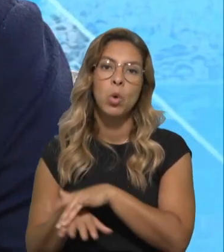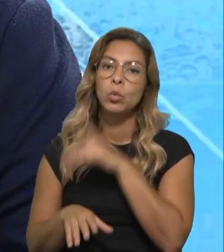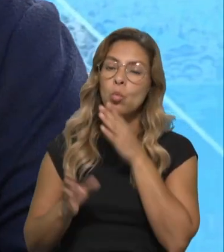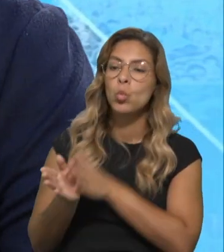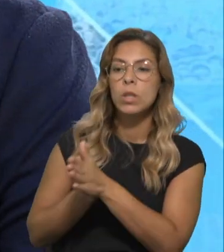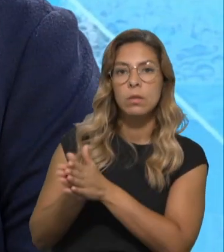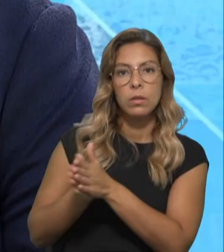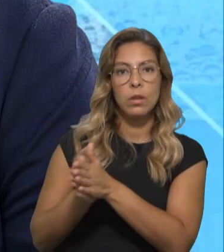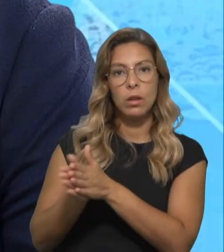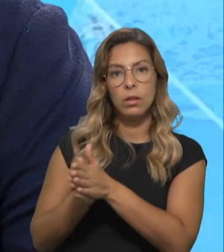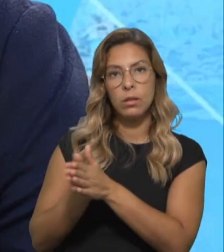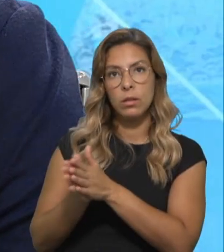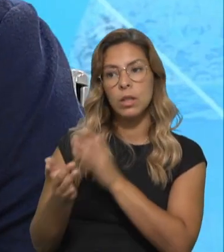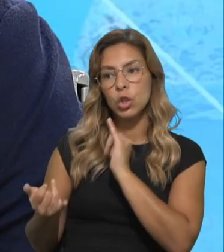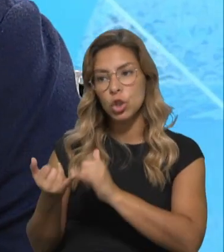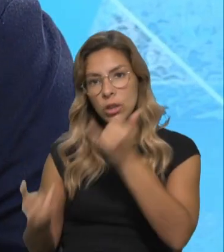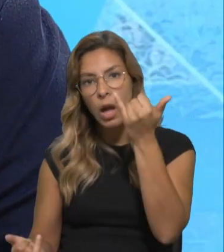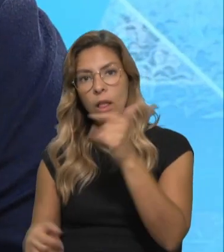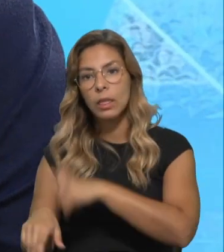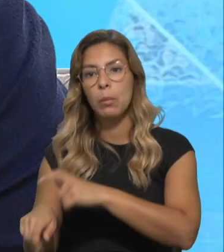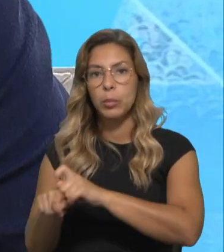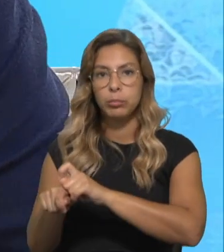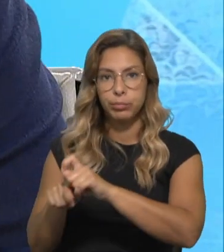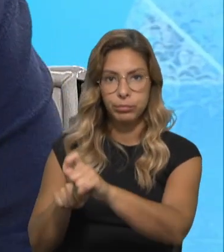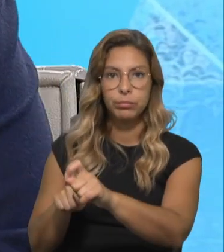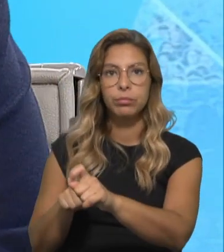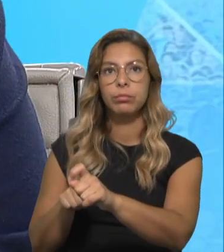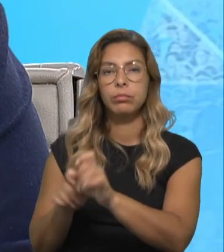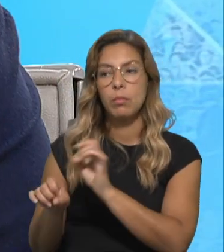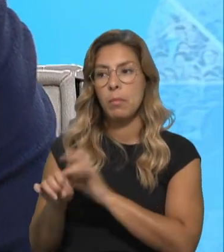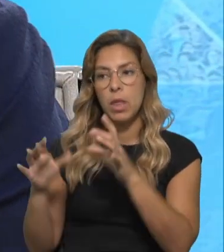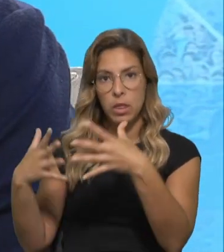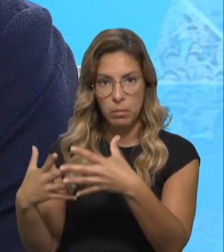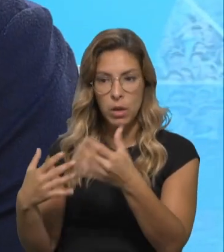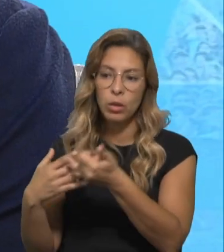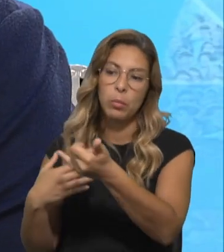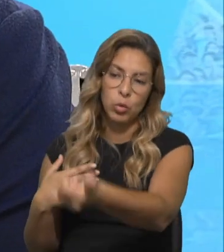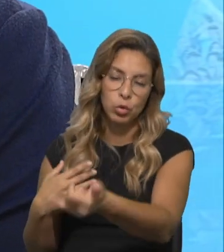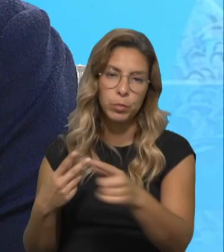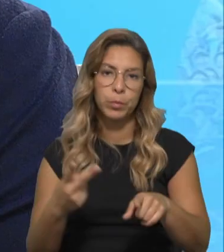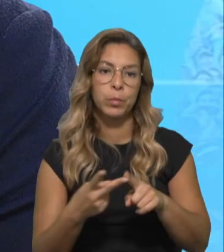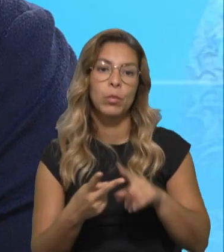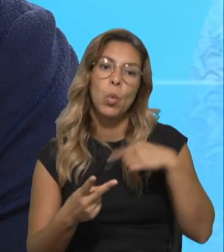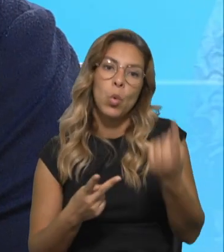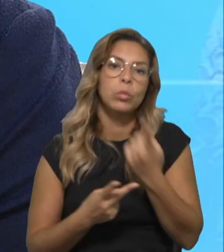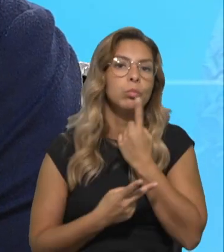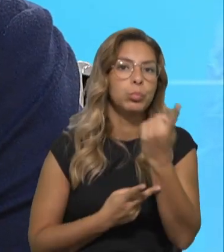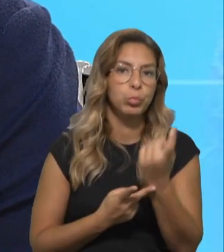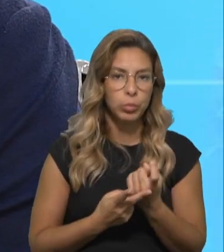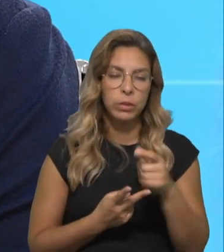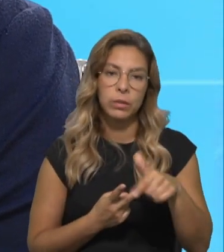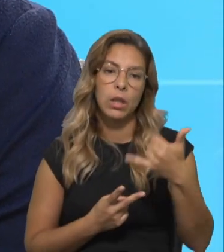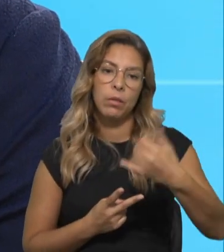utilização do ambiente digital no período pandémico, pós-pandémico, e depois, em